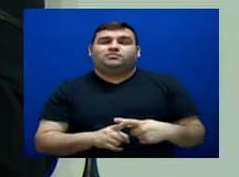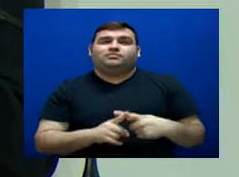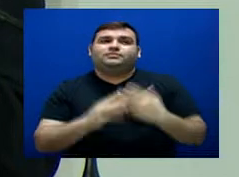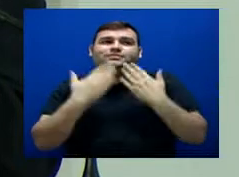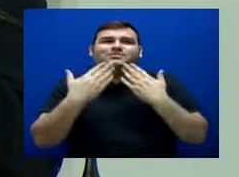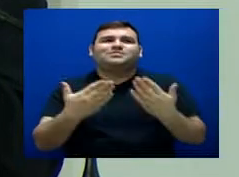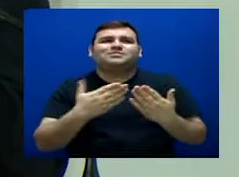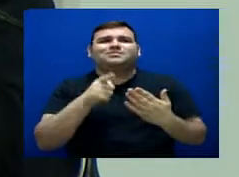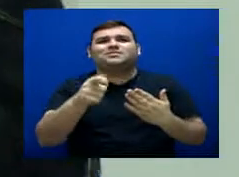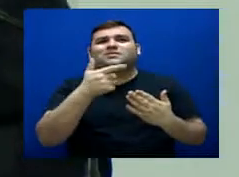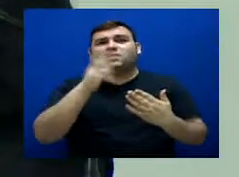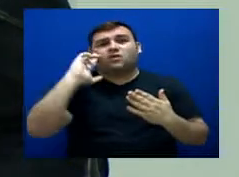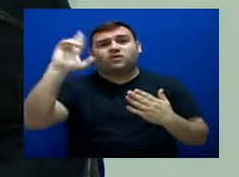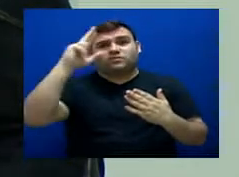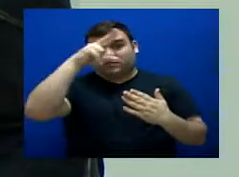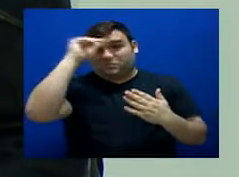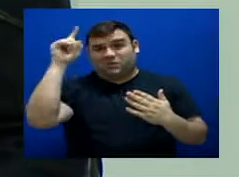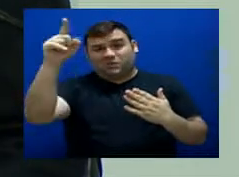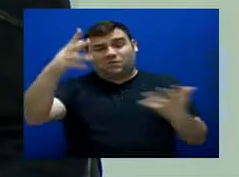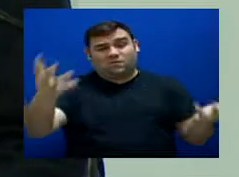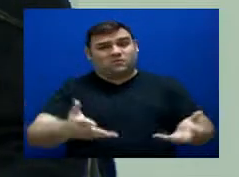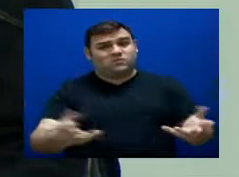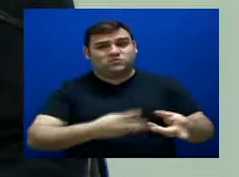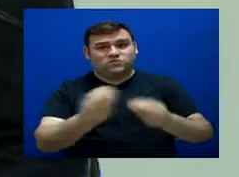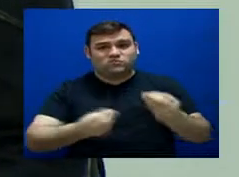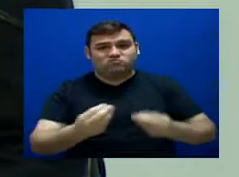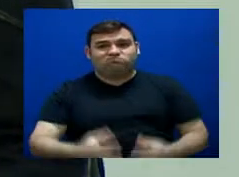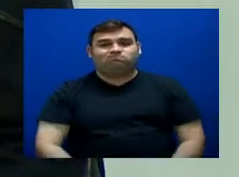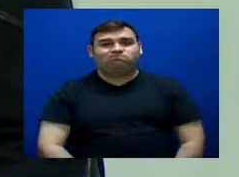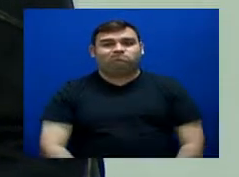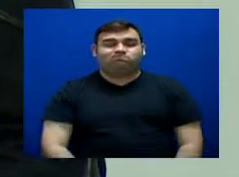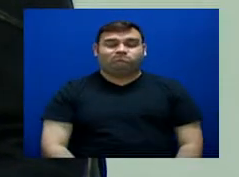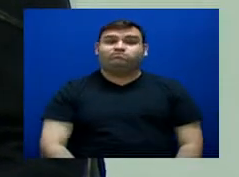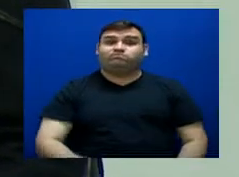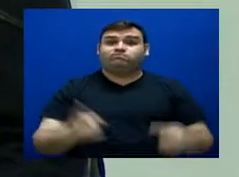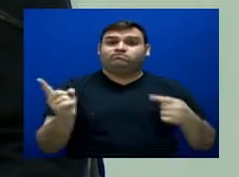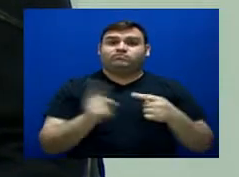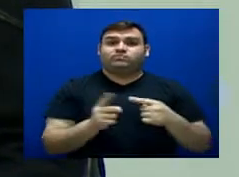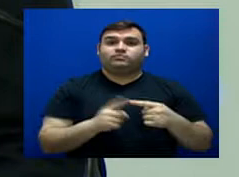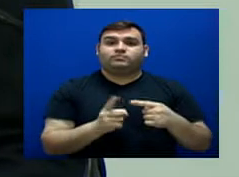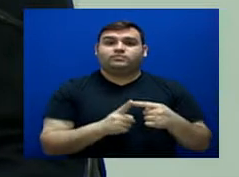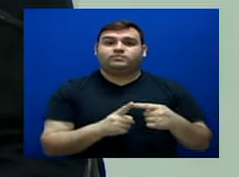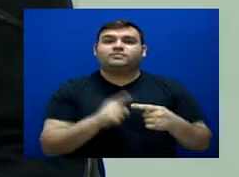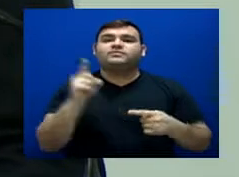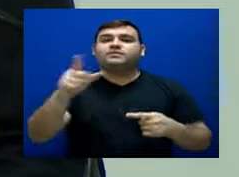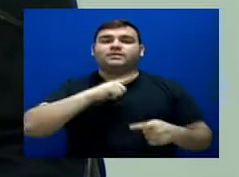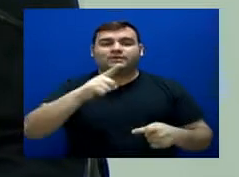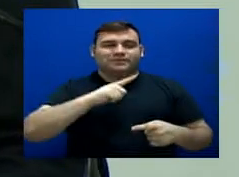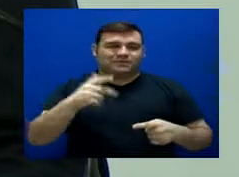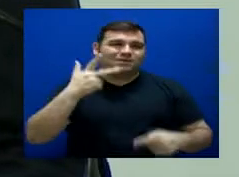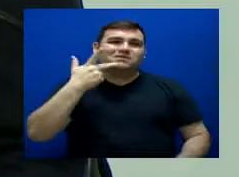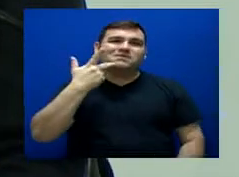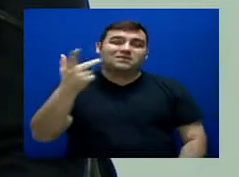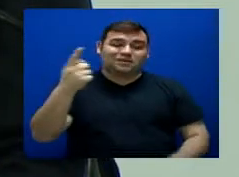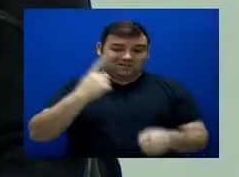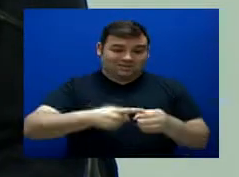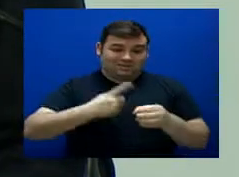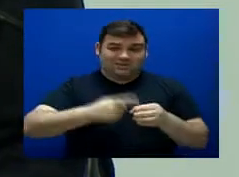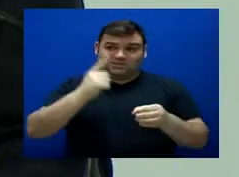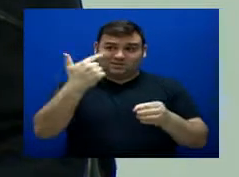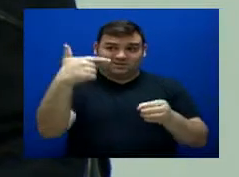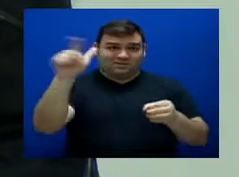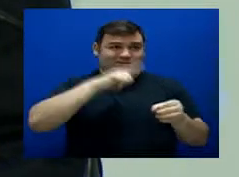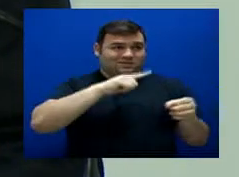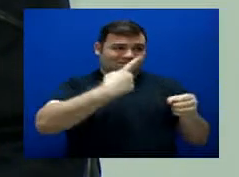a qualidade do chefe do executivo que nós temos hoje em Sorocaba. Primeiro, que ele foi fazer palanque no outro município, senhor